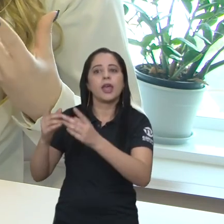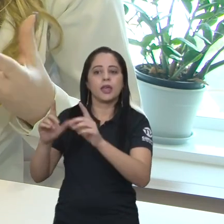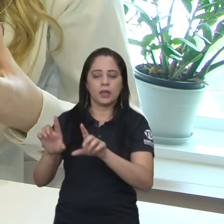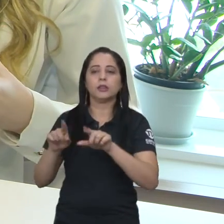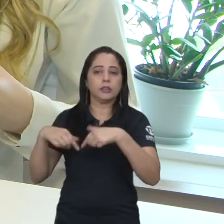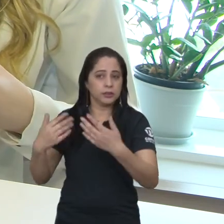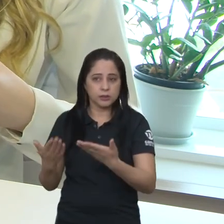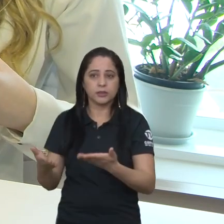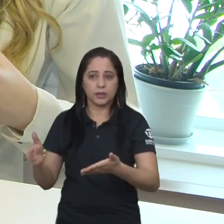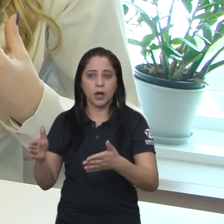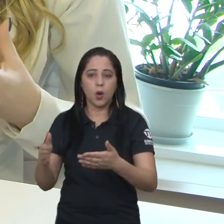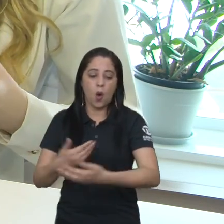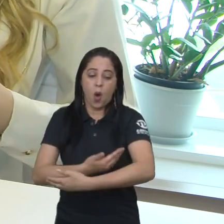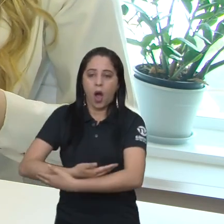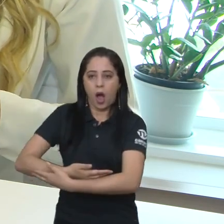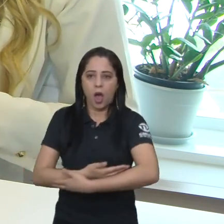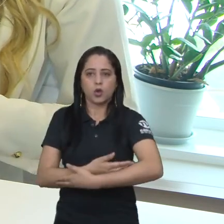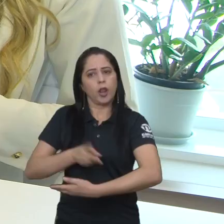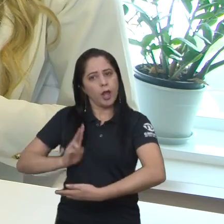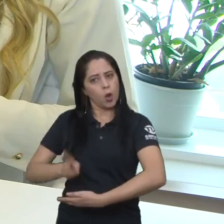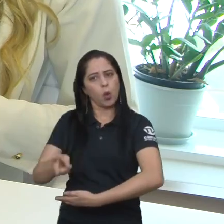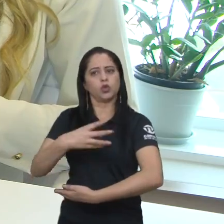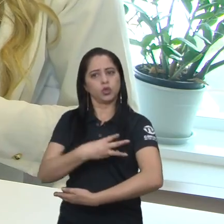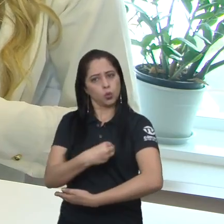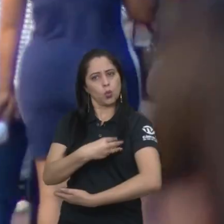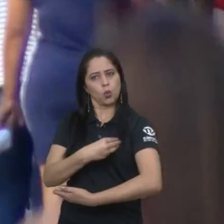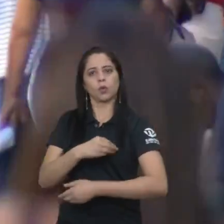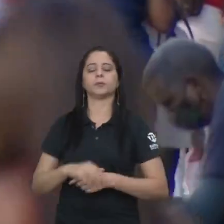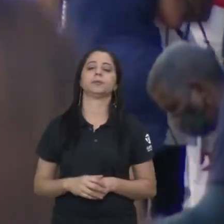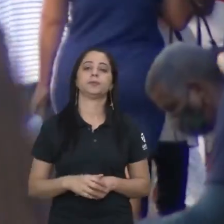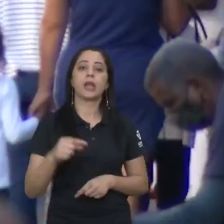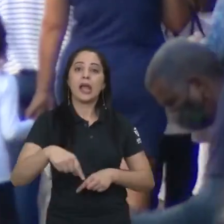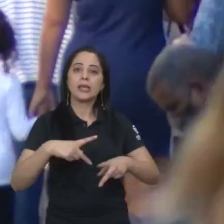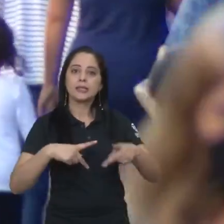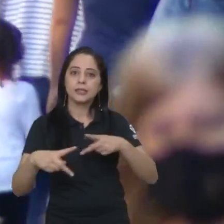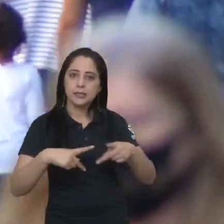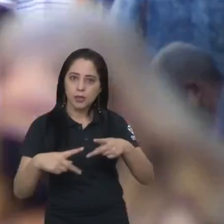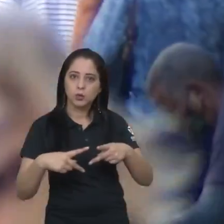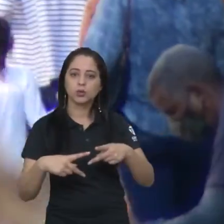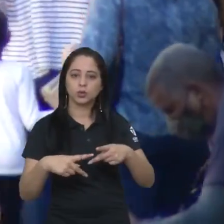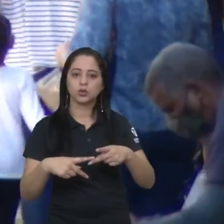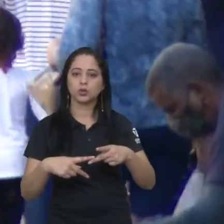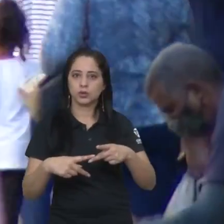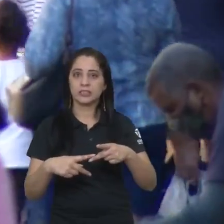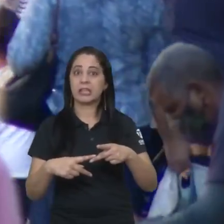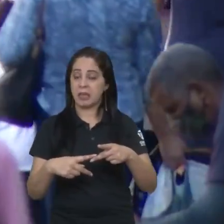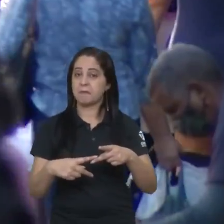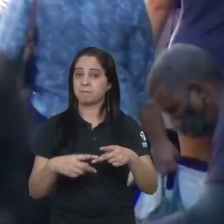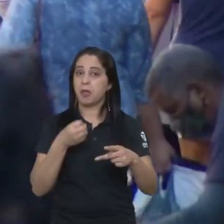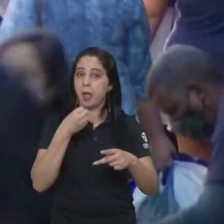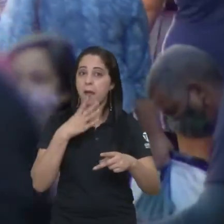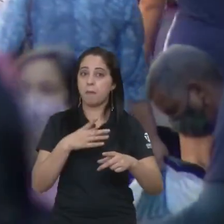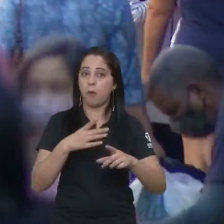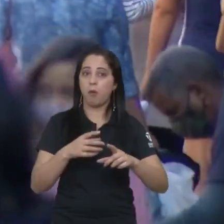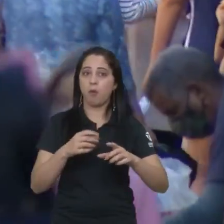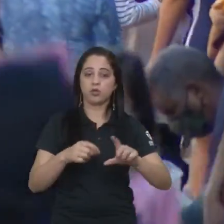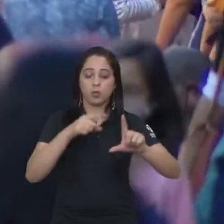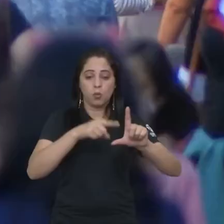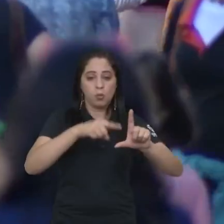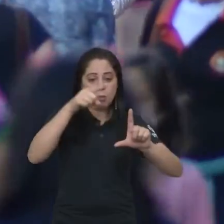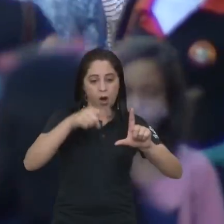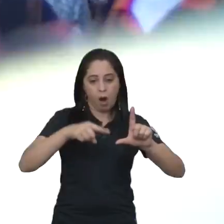para diminuir o abandono do aleitamento. E São José dos Campos está acima da média nacional no